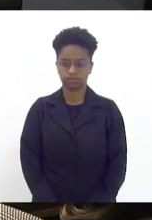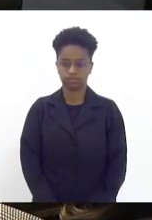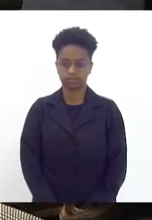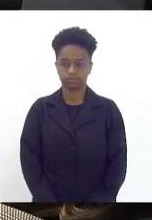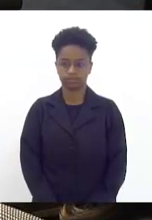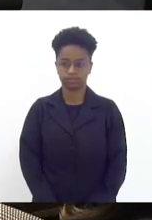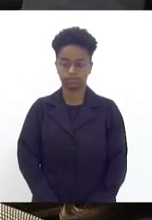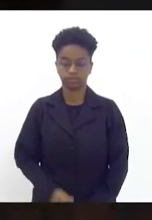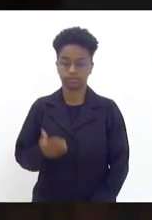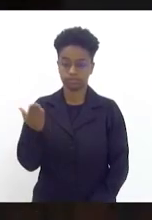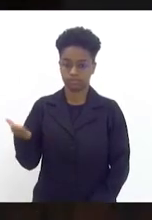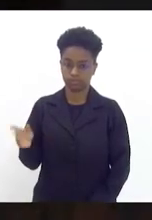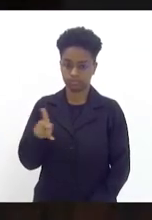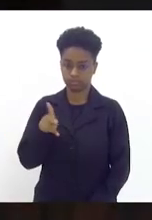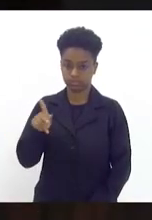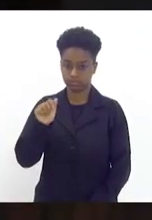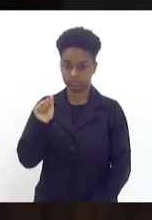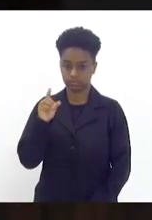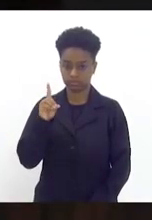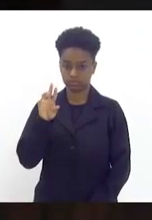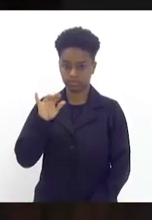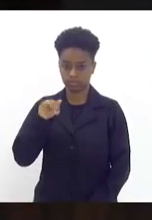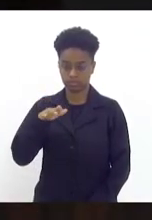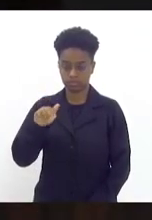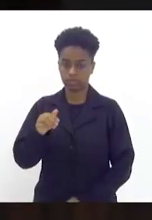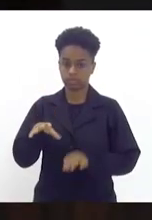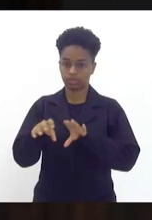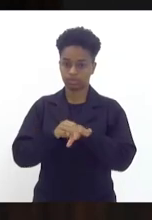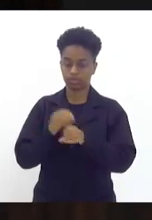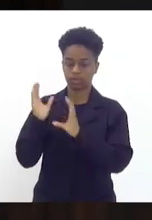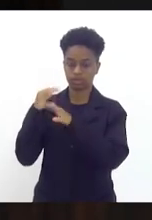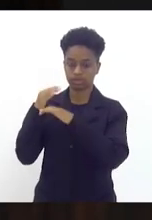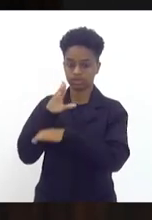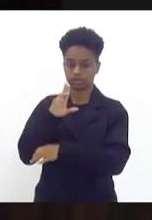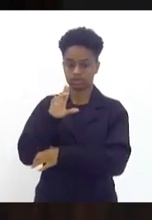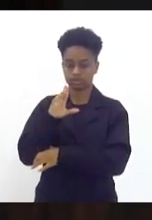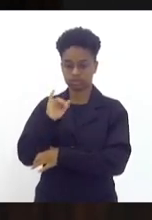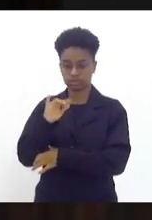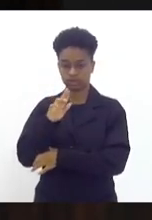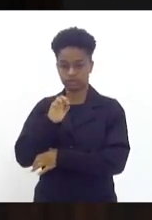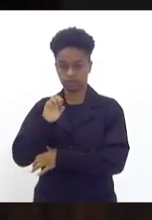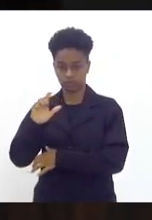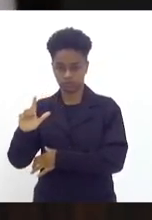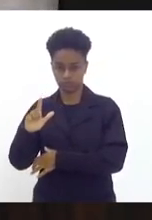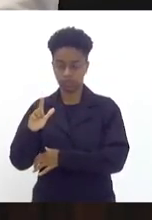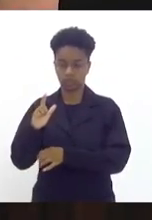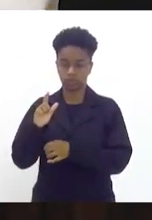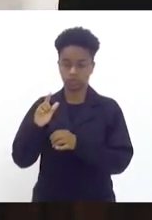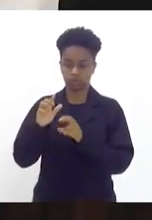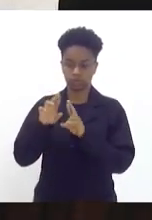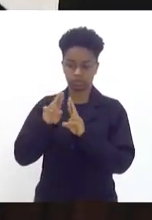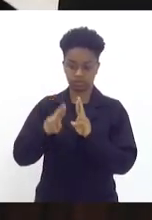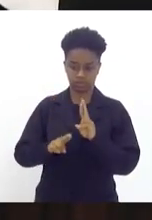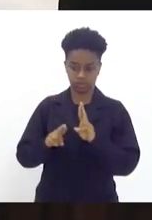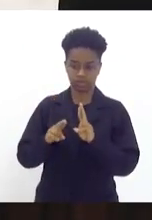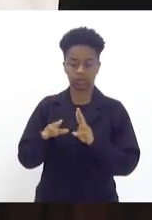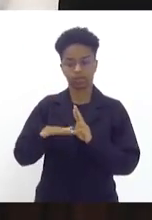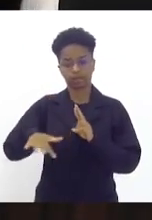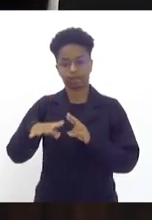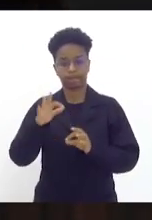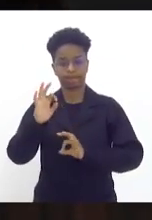A professora doutora Adriana Abreu é engenheira civil pela Universidade Federal do Rio de Janeiro, com mestrado e doutorado na área de planejamento